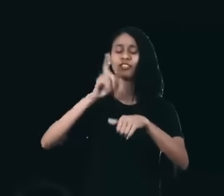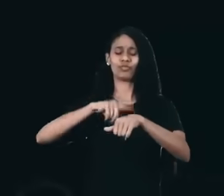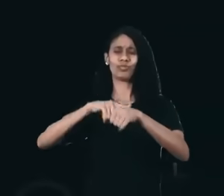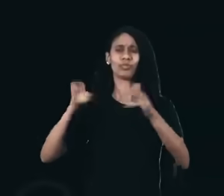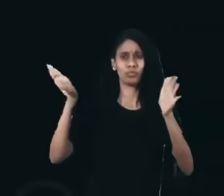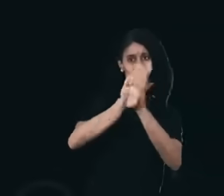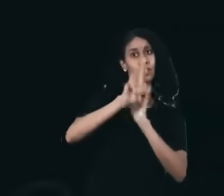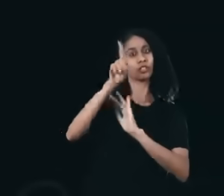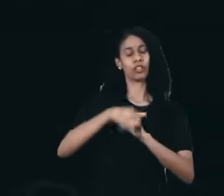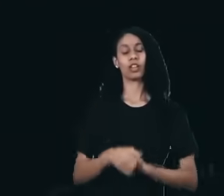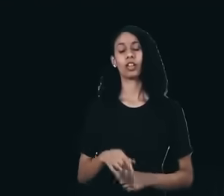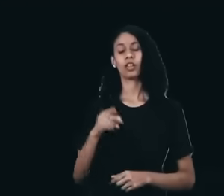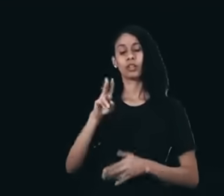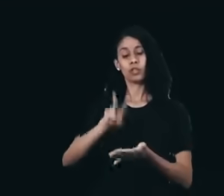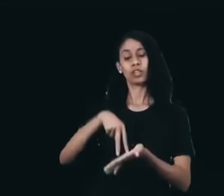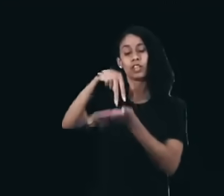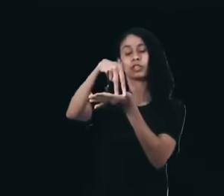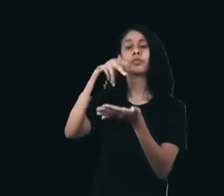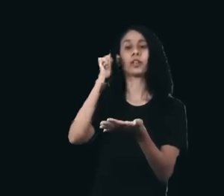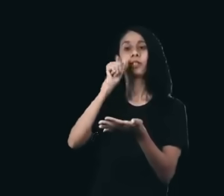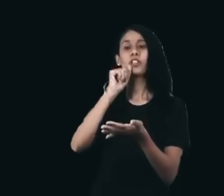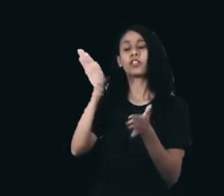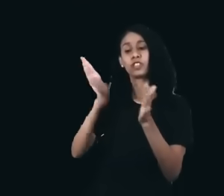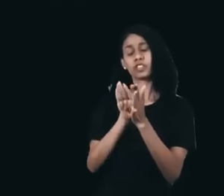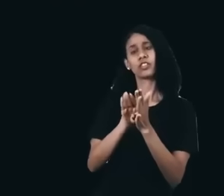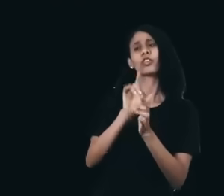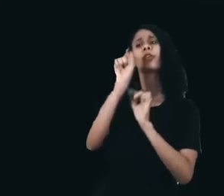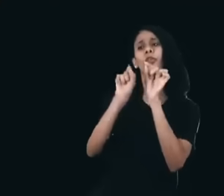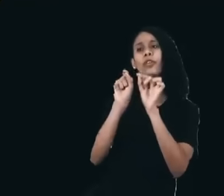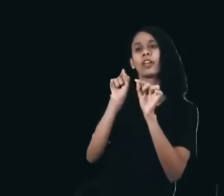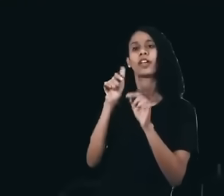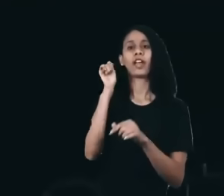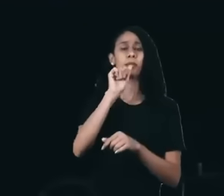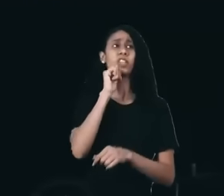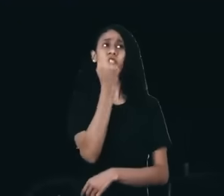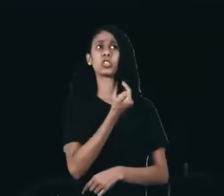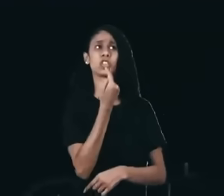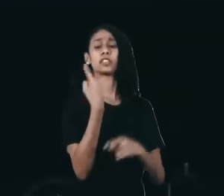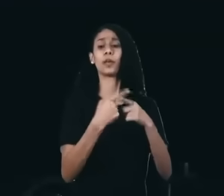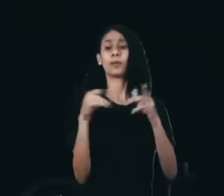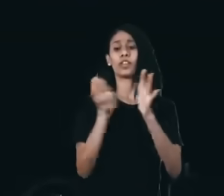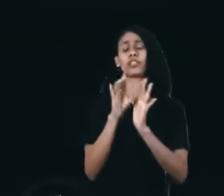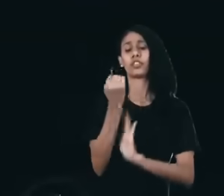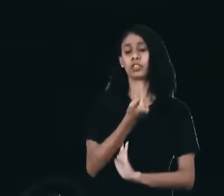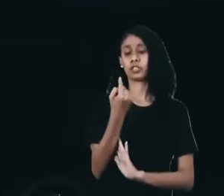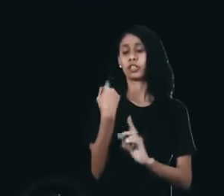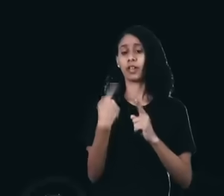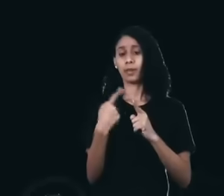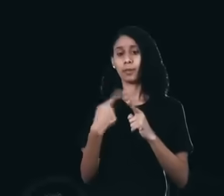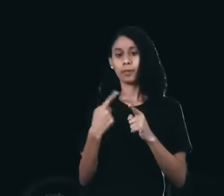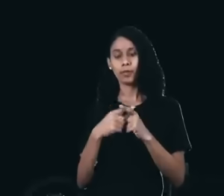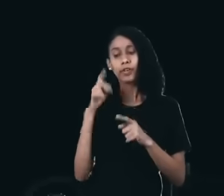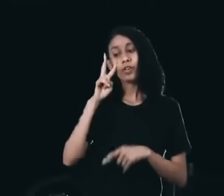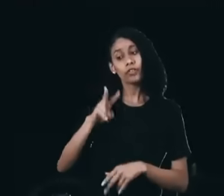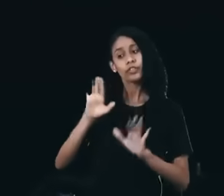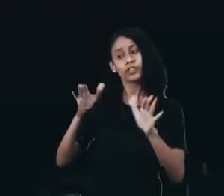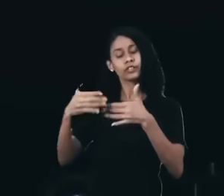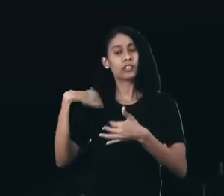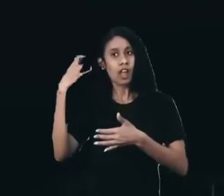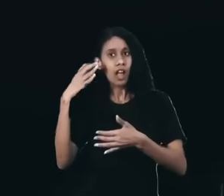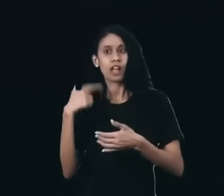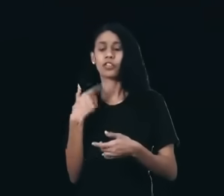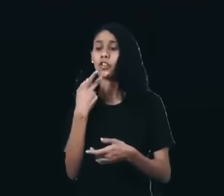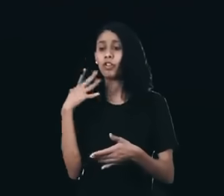perguntou, você veio com alguém? Ela disse, não, eu vim sozinha. Aí ele disse assim, por que você veio? Ela disse, eu ouvi na rádio e eu disse, eu vou porque eu quero